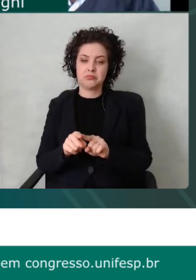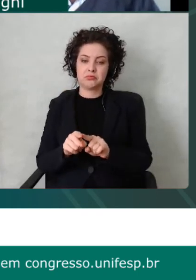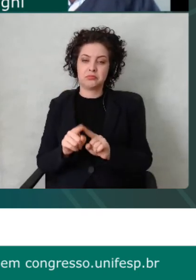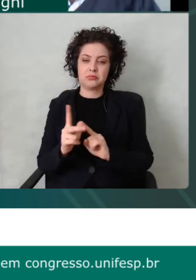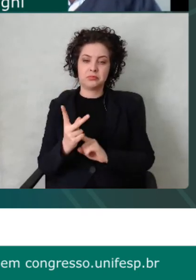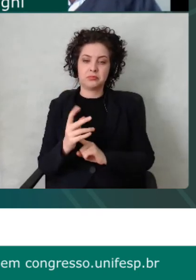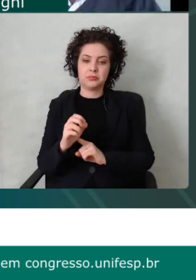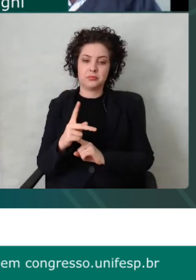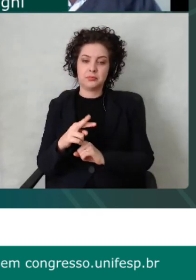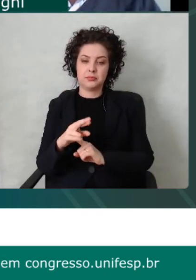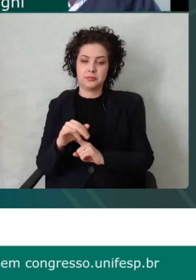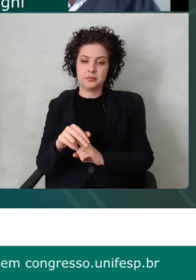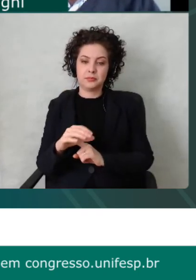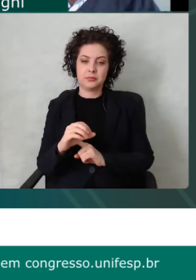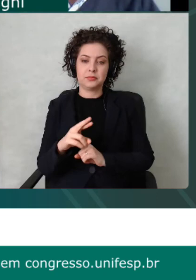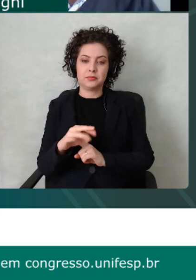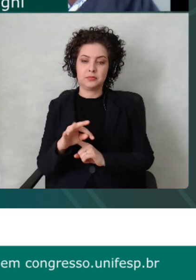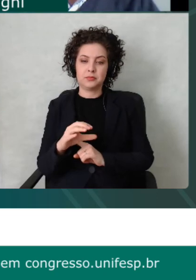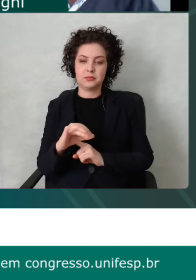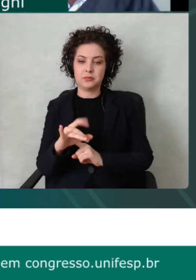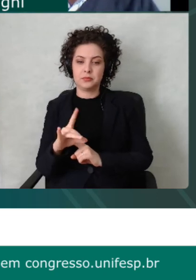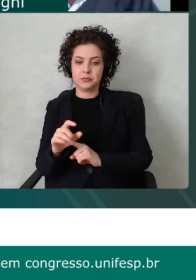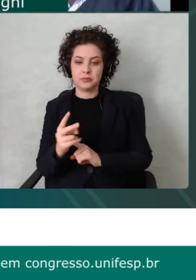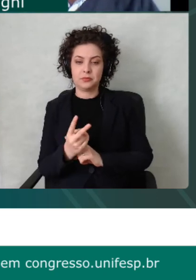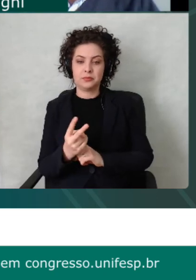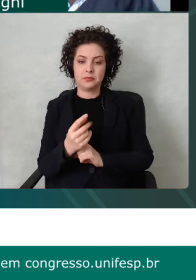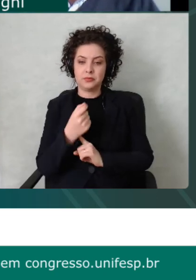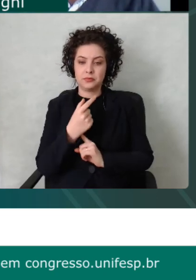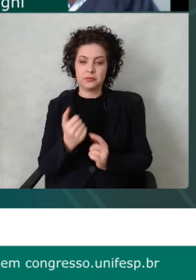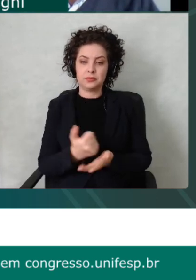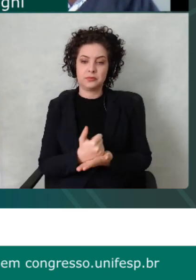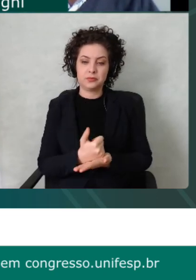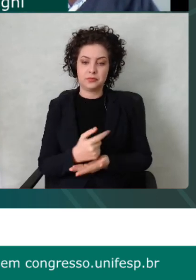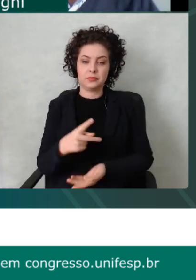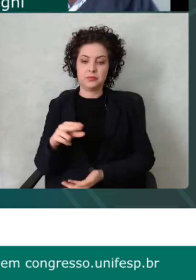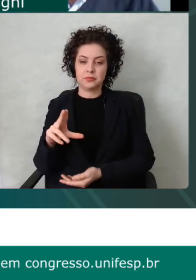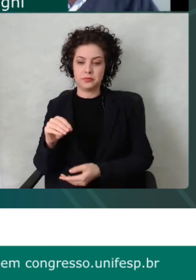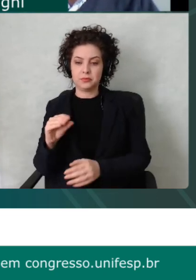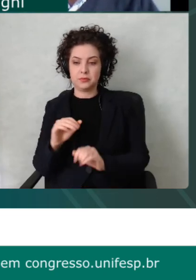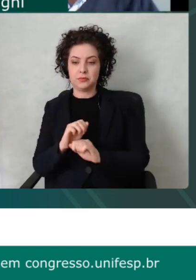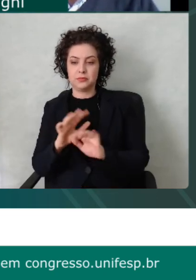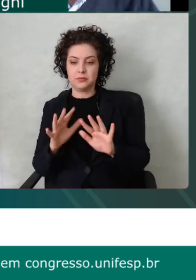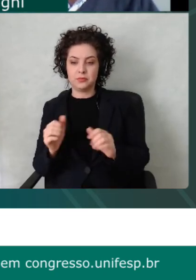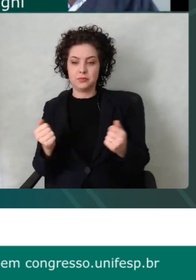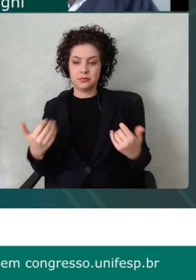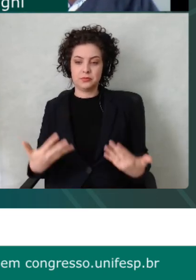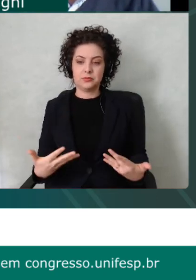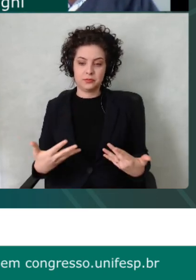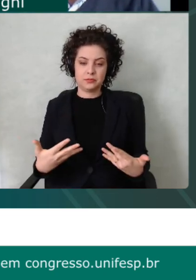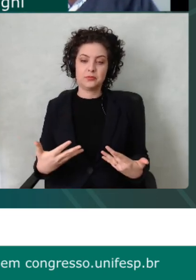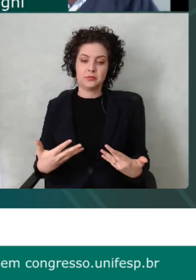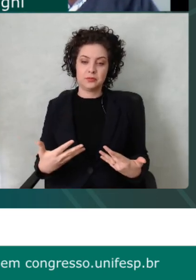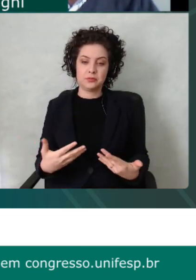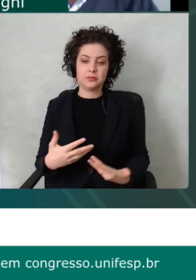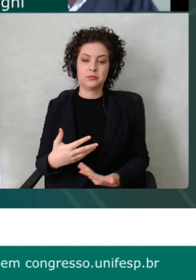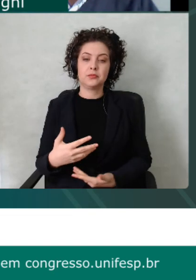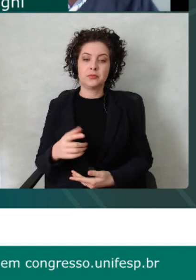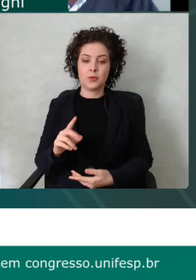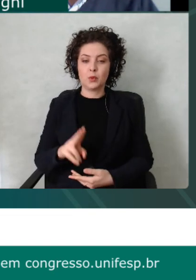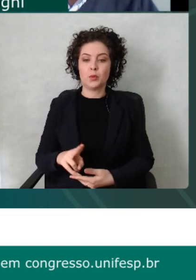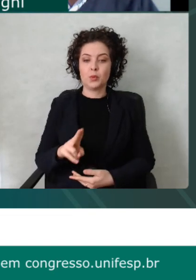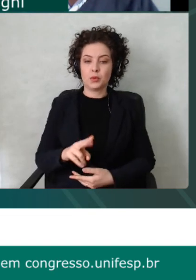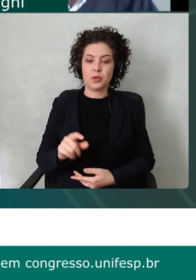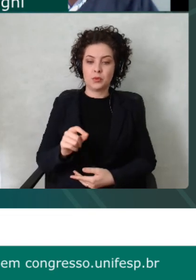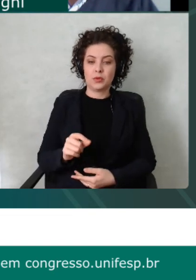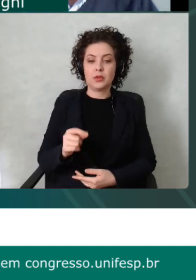corticoide. Como que vocês estão fazendo nos doentes graves? O Paulo já deixou claro que o uso profilático é usado aí nos pacientes de uma maneira